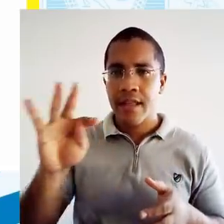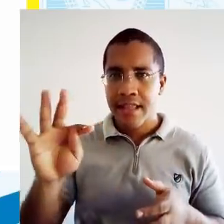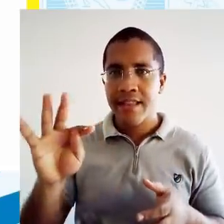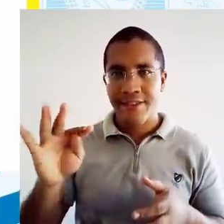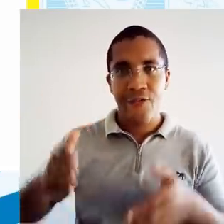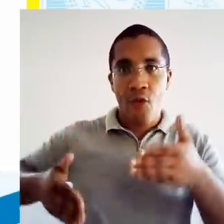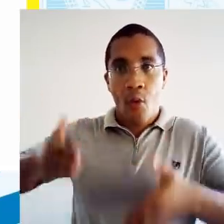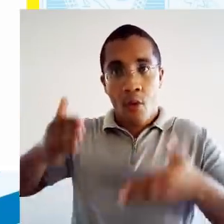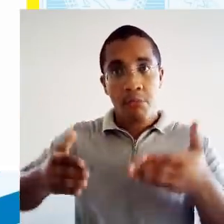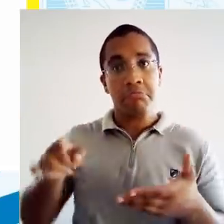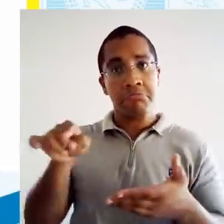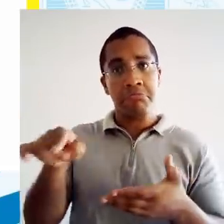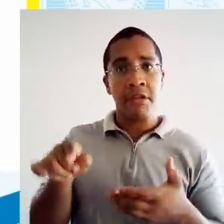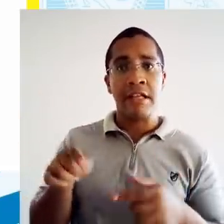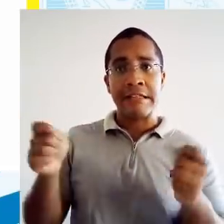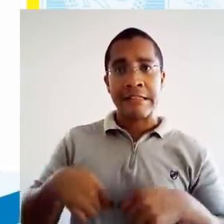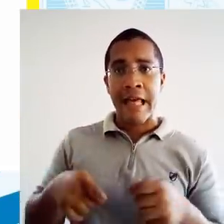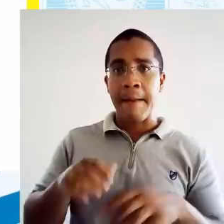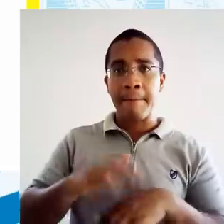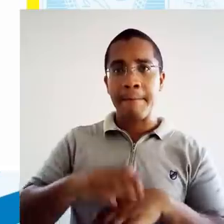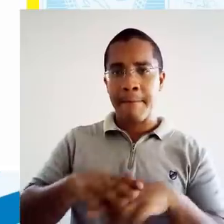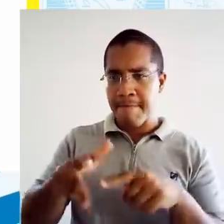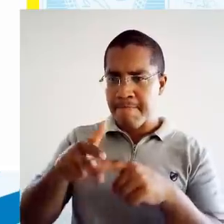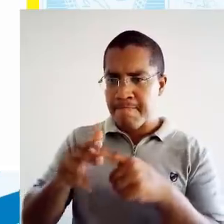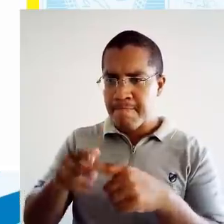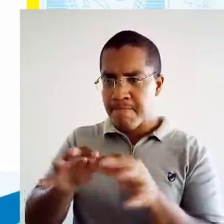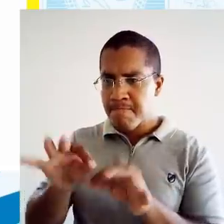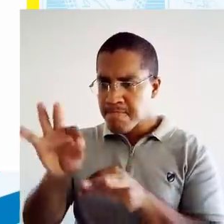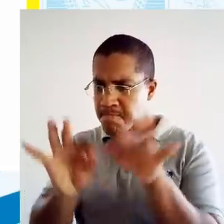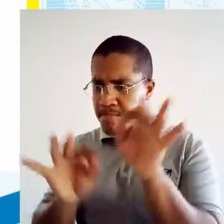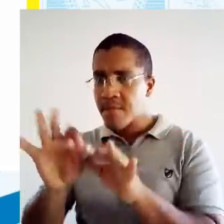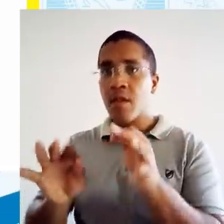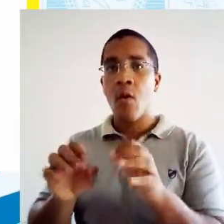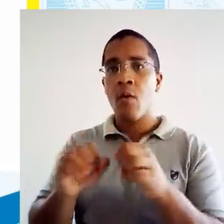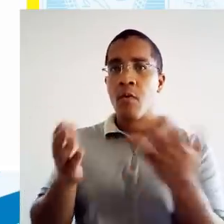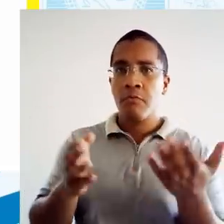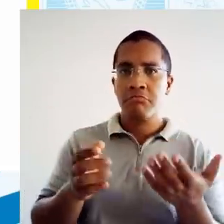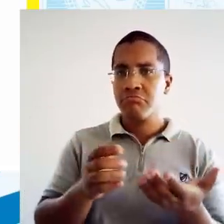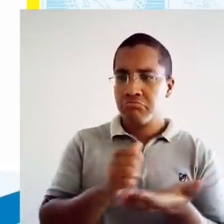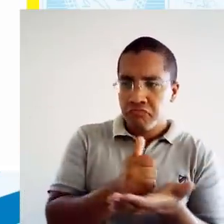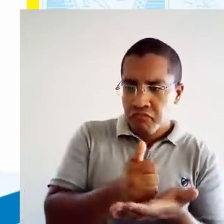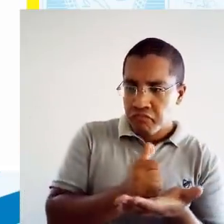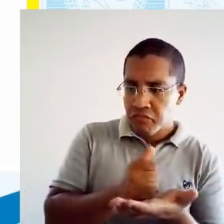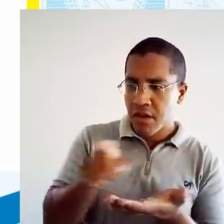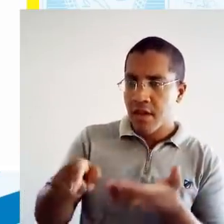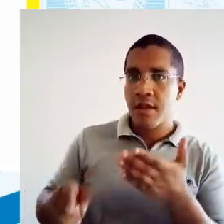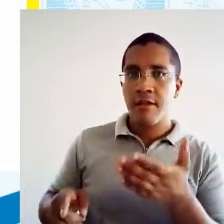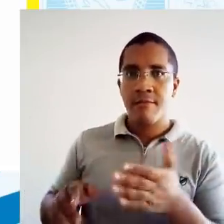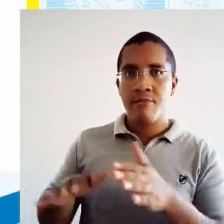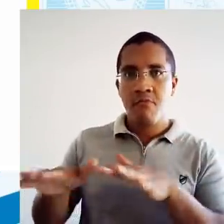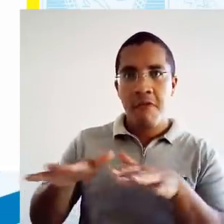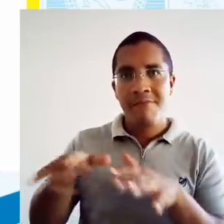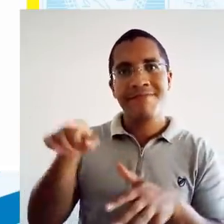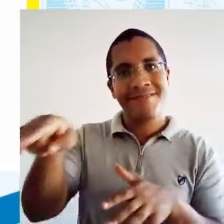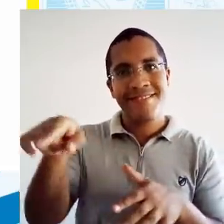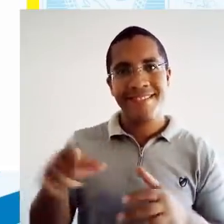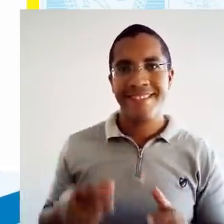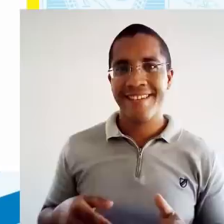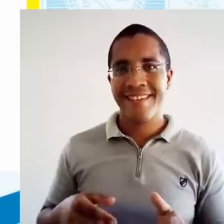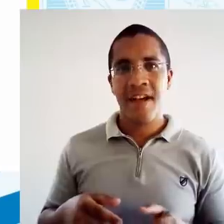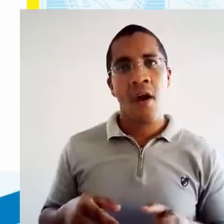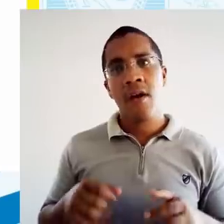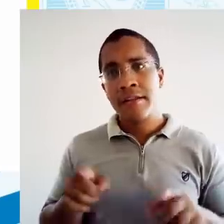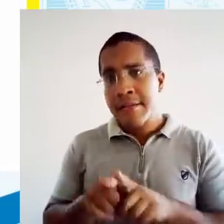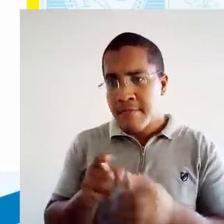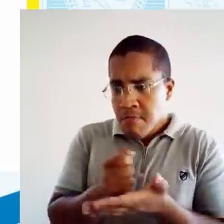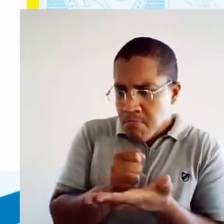robótica, com o qual poderá construir, ou gerenciar, ou controlar, e mover, ou dominar,